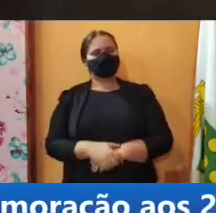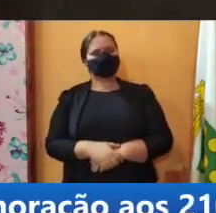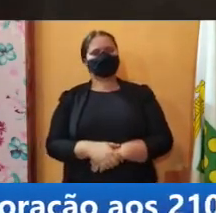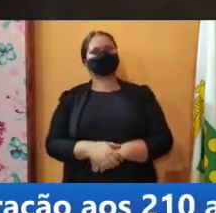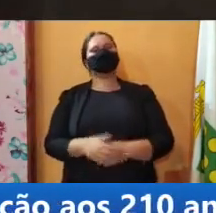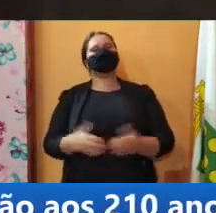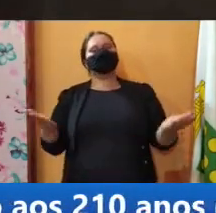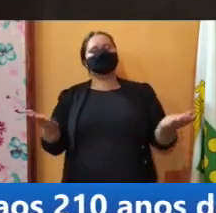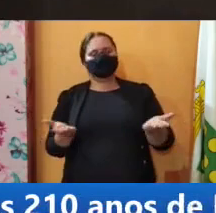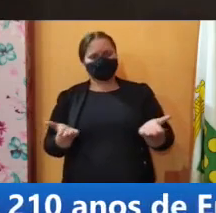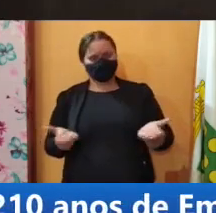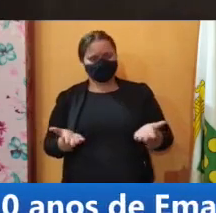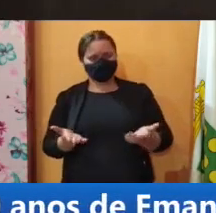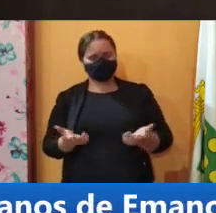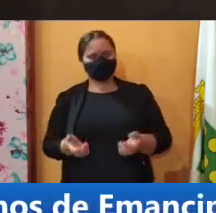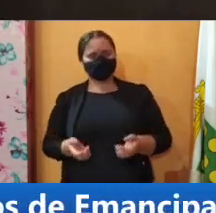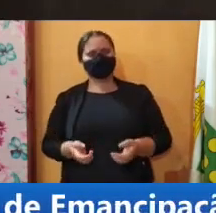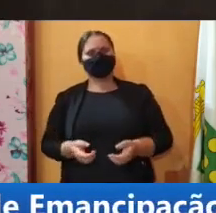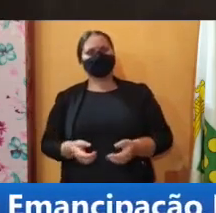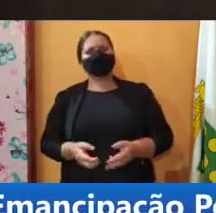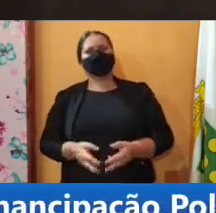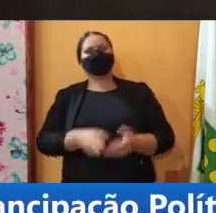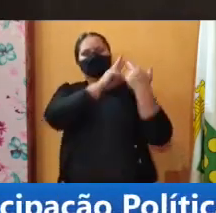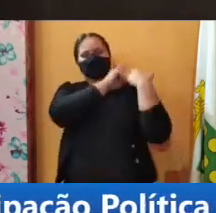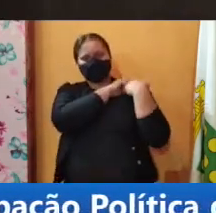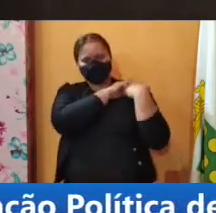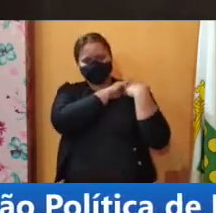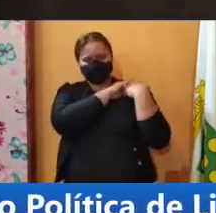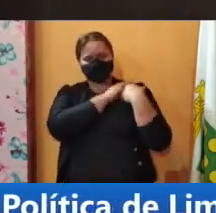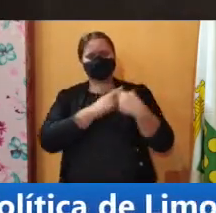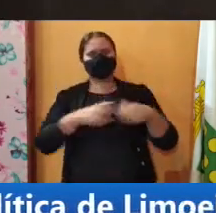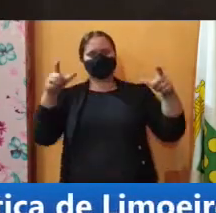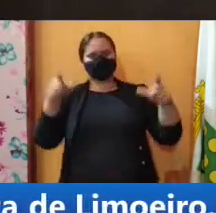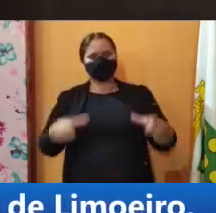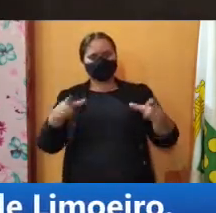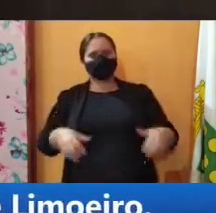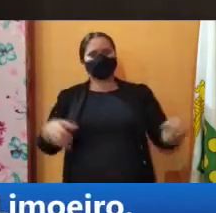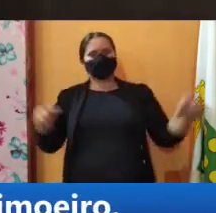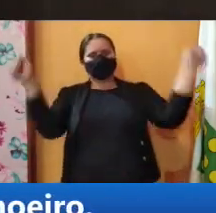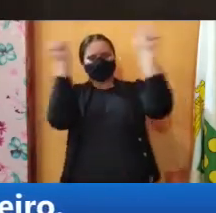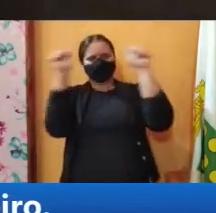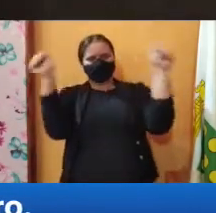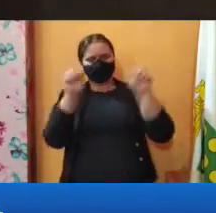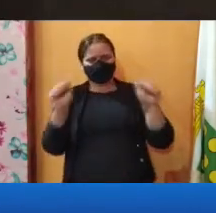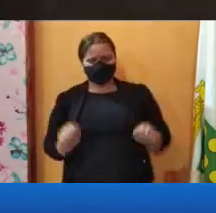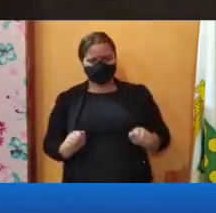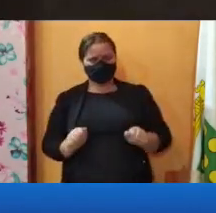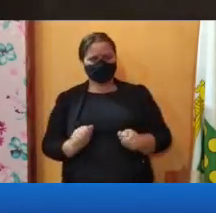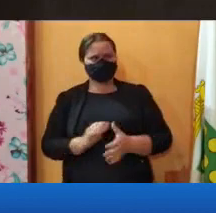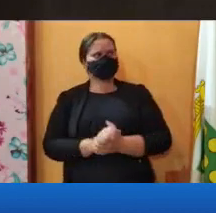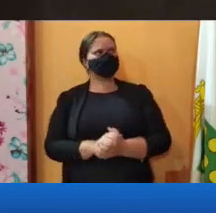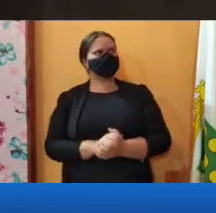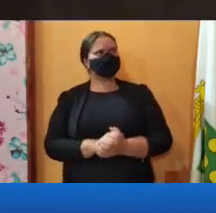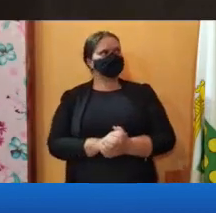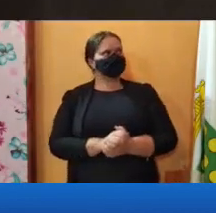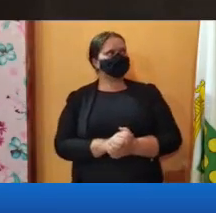dessa casa tão bem. E é para que escoa toda a cultura? É para que... Quer falar logo?